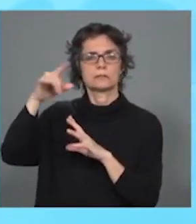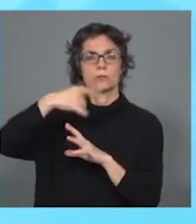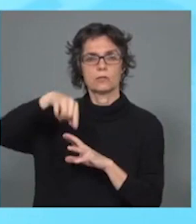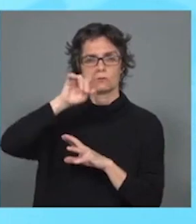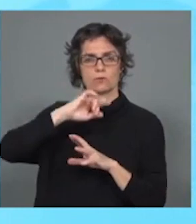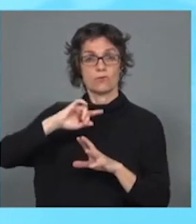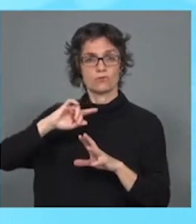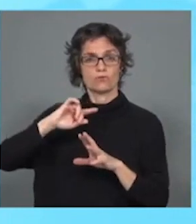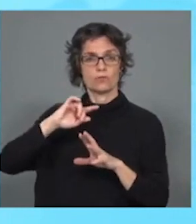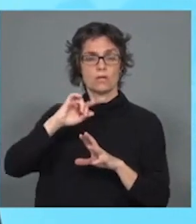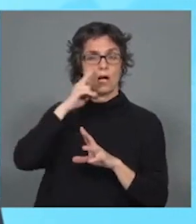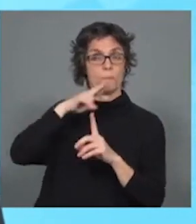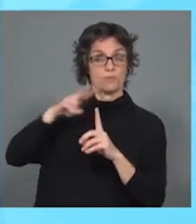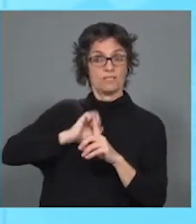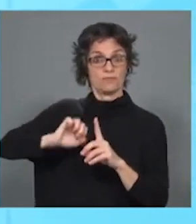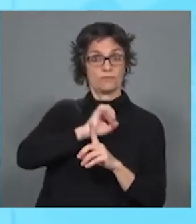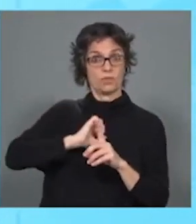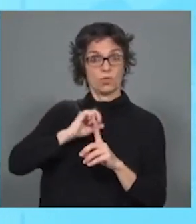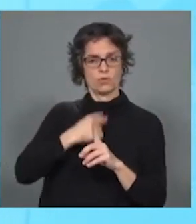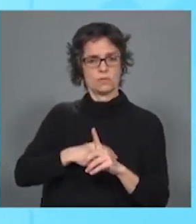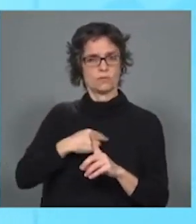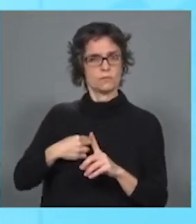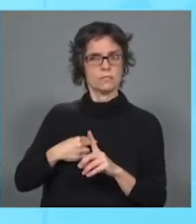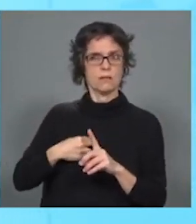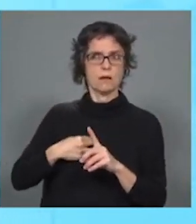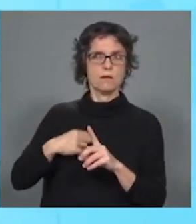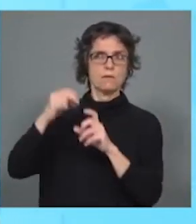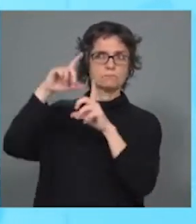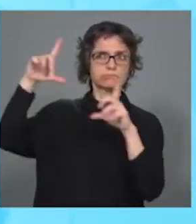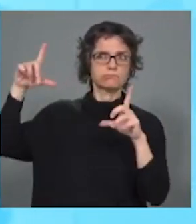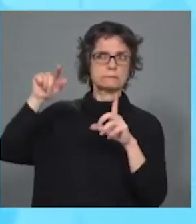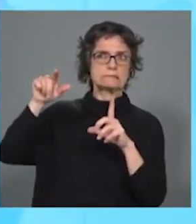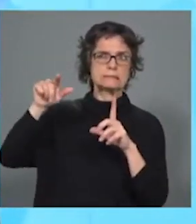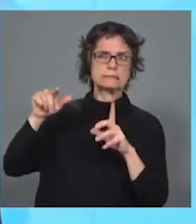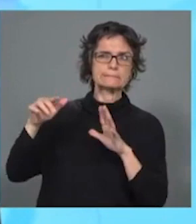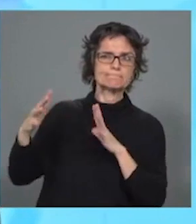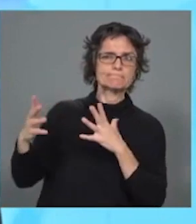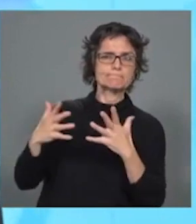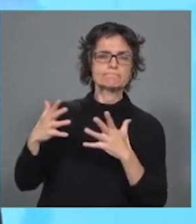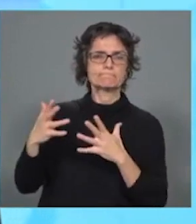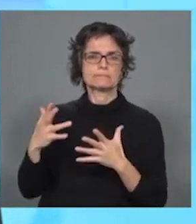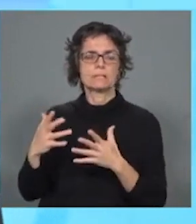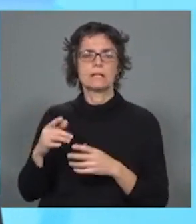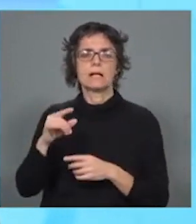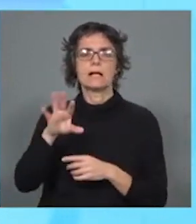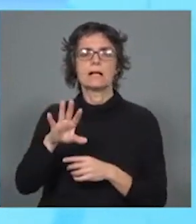cristãos e que pode levar a uma leitura um pouco enviesada até dessas